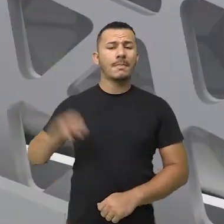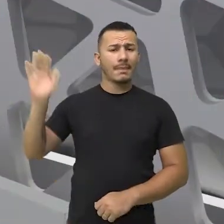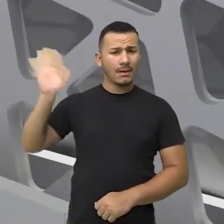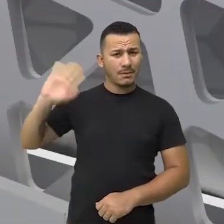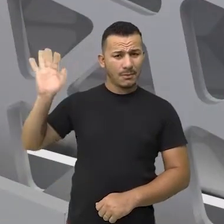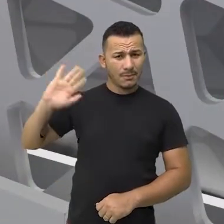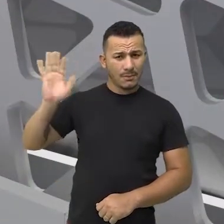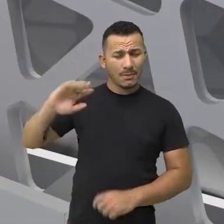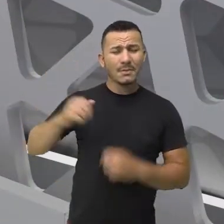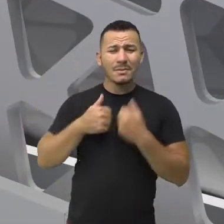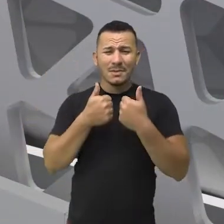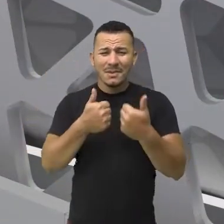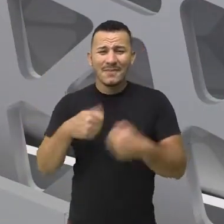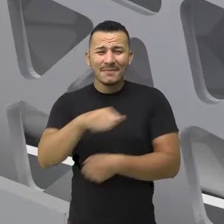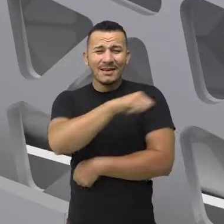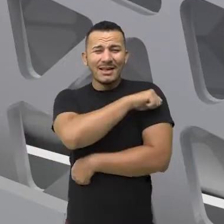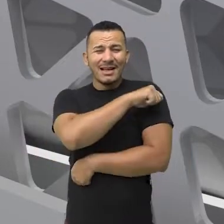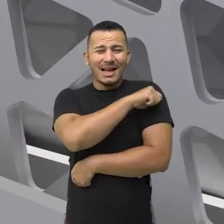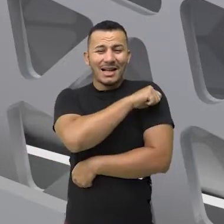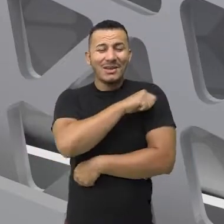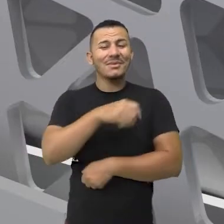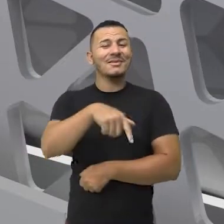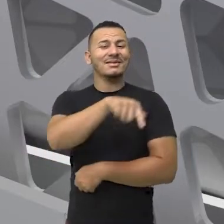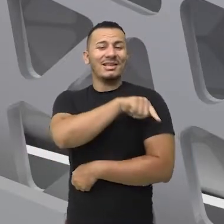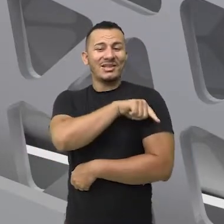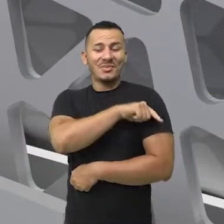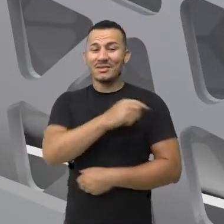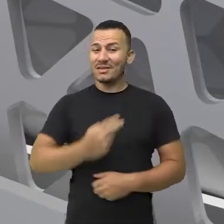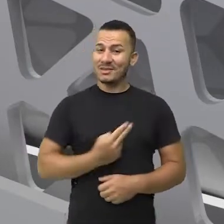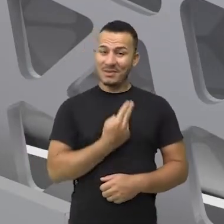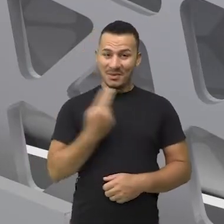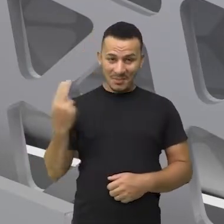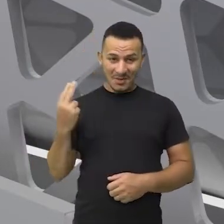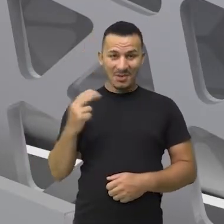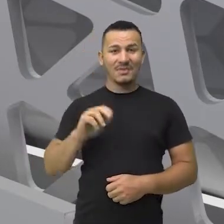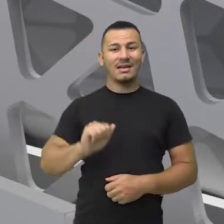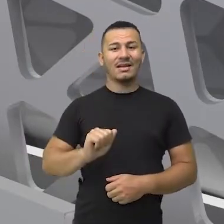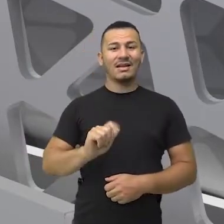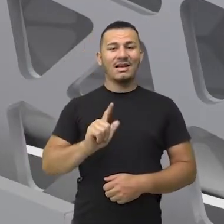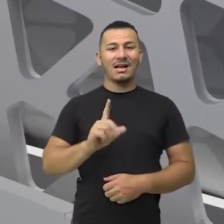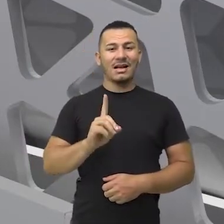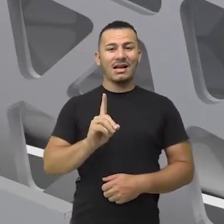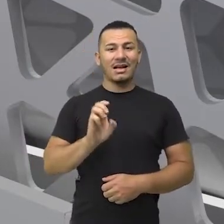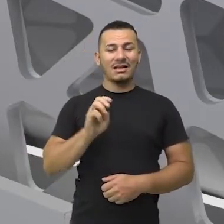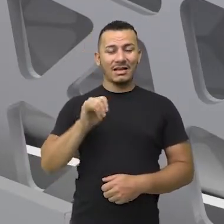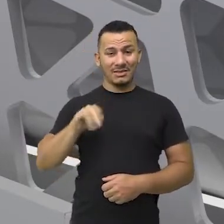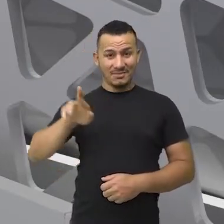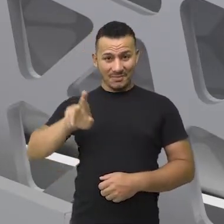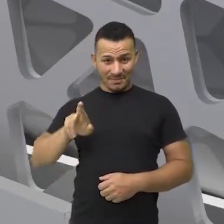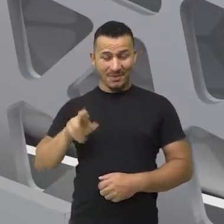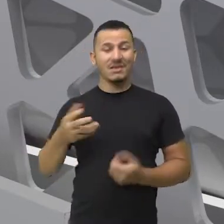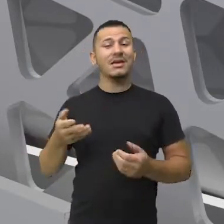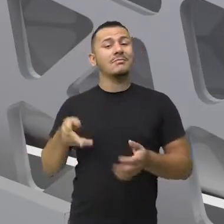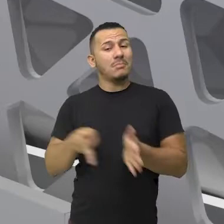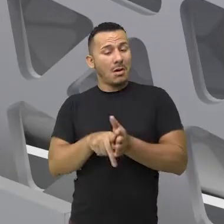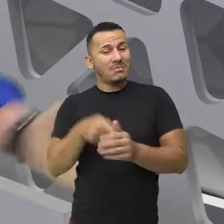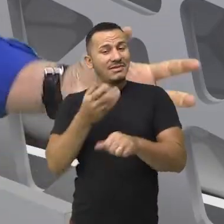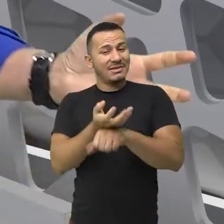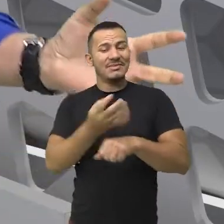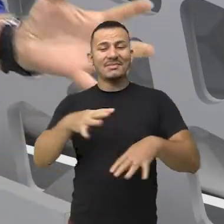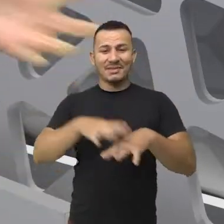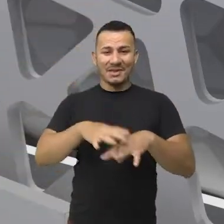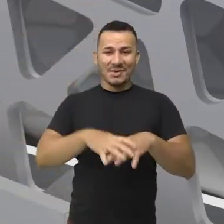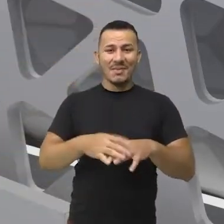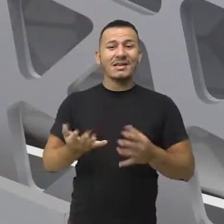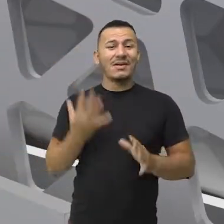Olá, meu povo do sétimo ano! Eu sou o professor Aldemir Malveira, de Matemática, e vamos para a